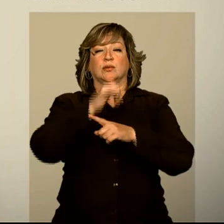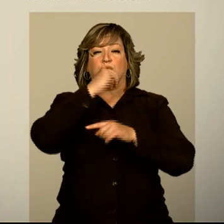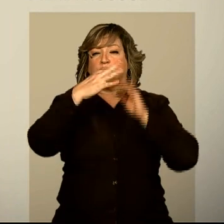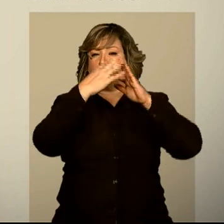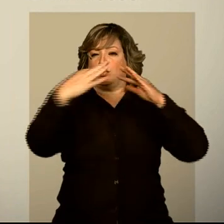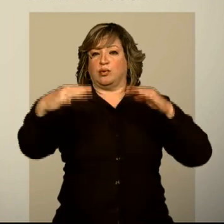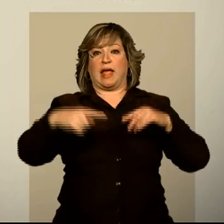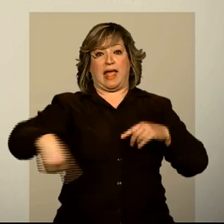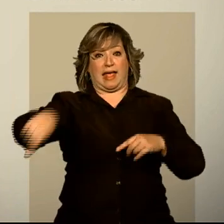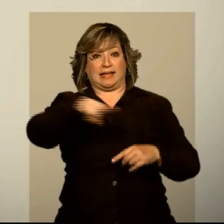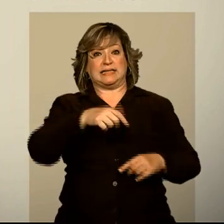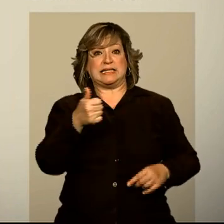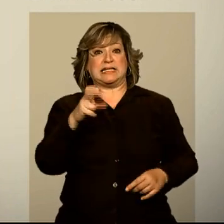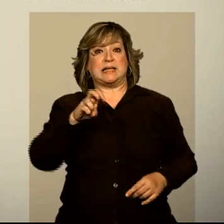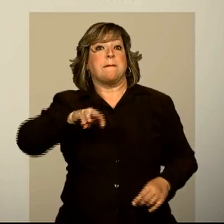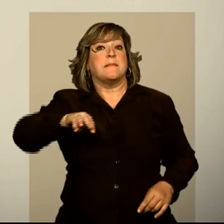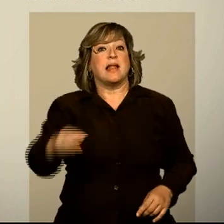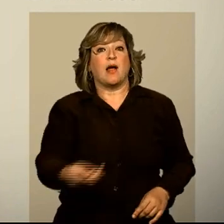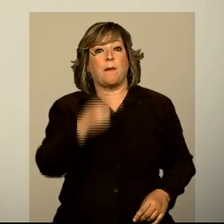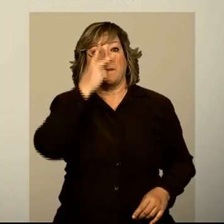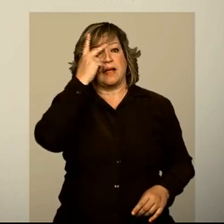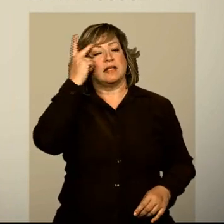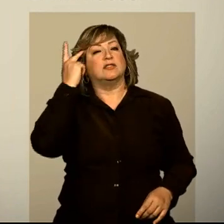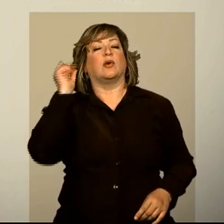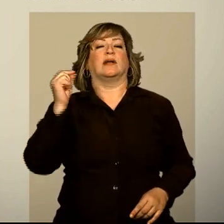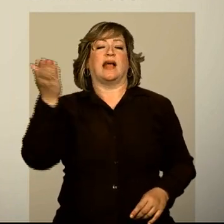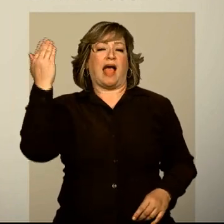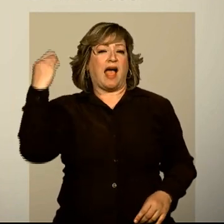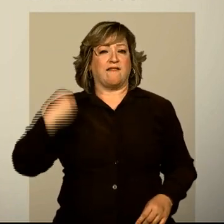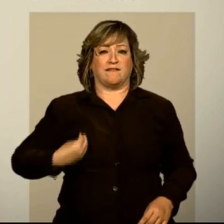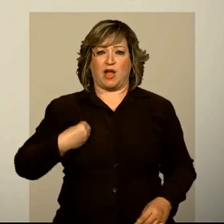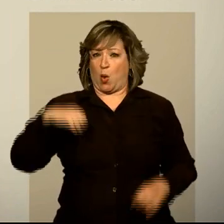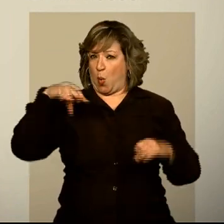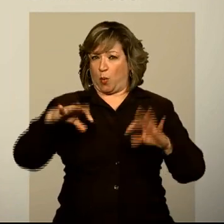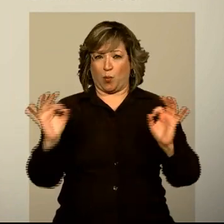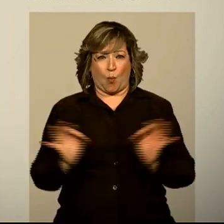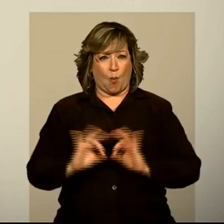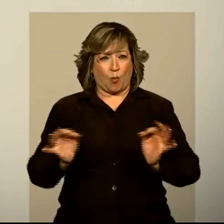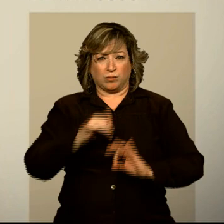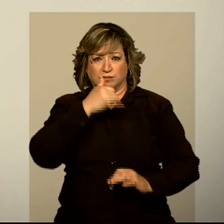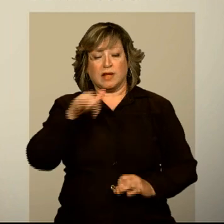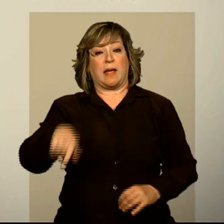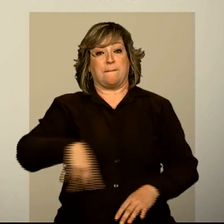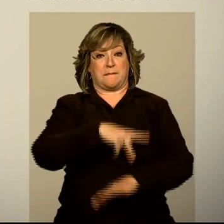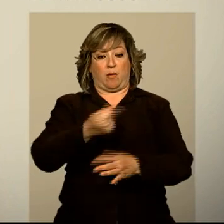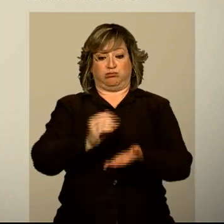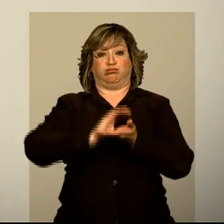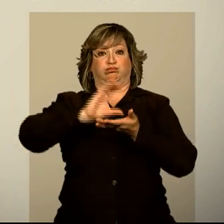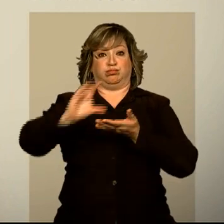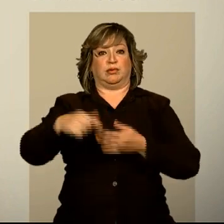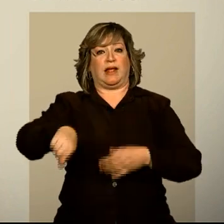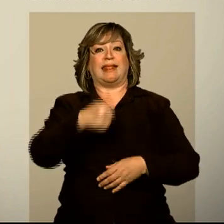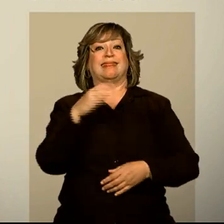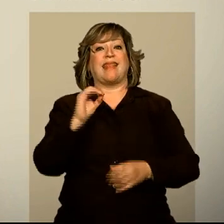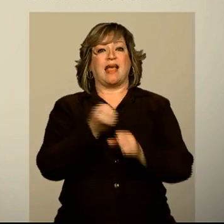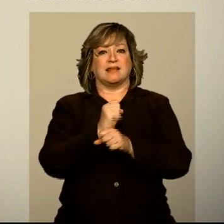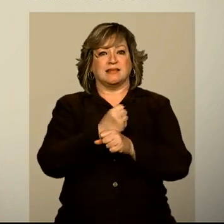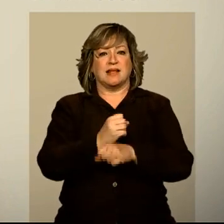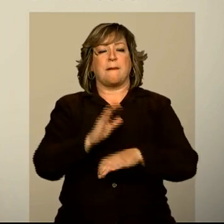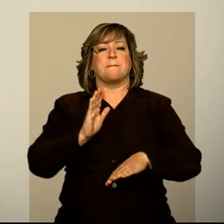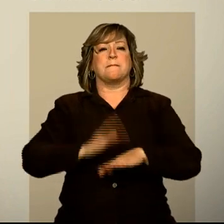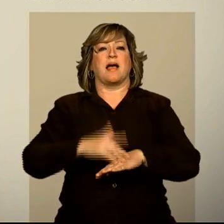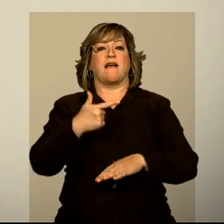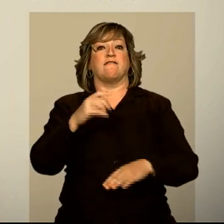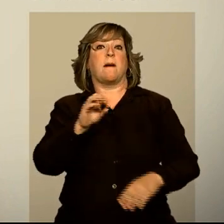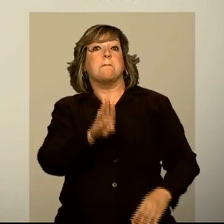a essas 15 milhões de pessoas que viviam sem luz elétrica investiu nesses 10 anos é